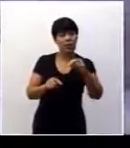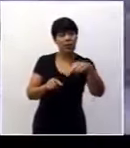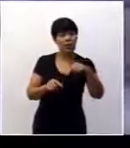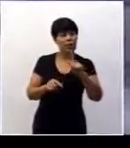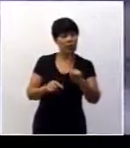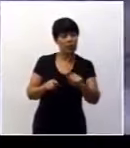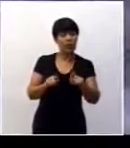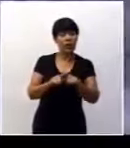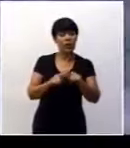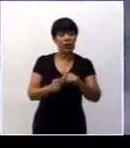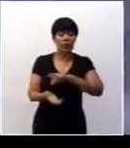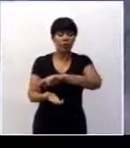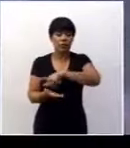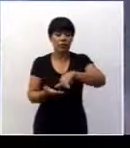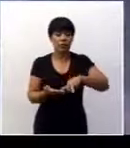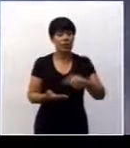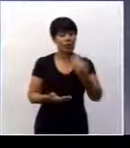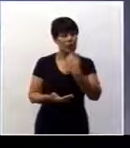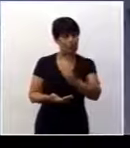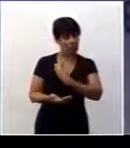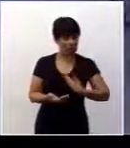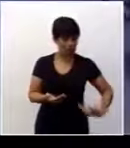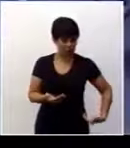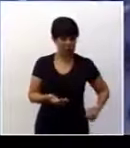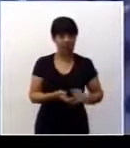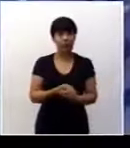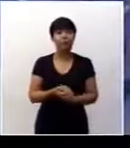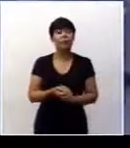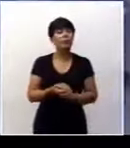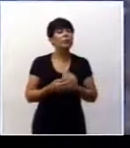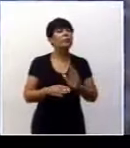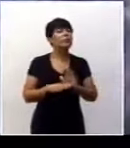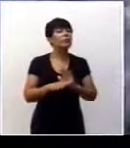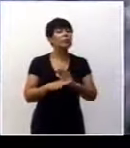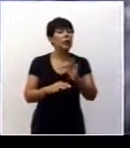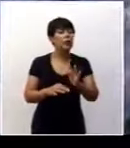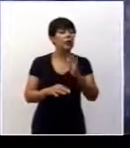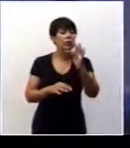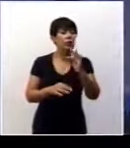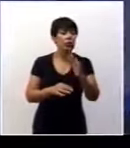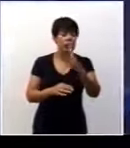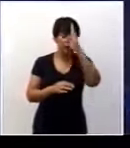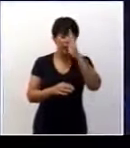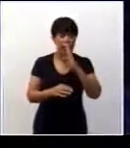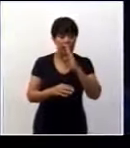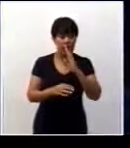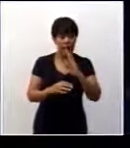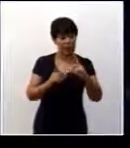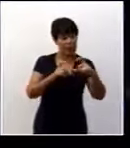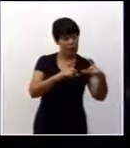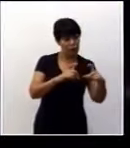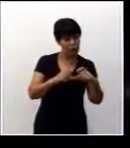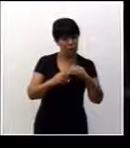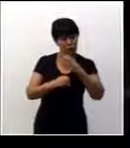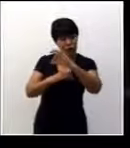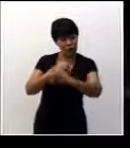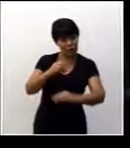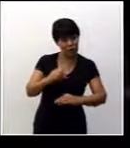governamentais e diversos setores do governo. Os benefícios resultantes do uso gratuito das imagens de satélite